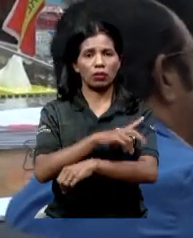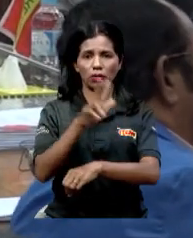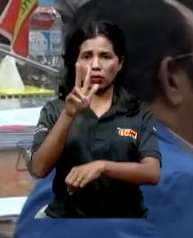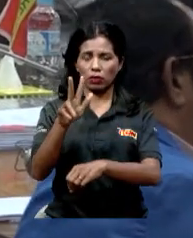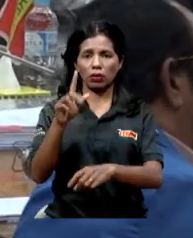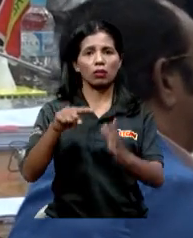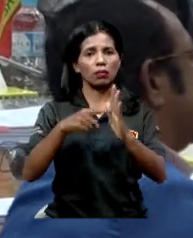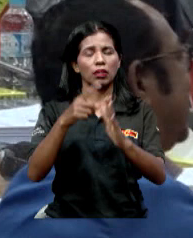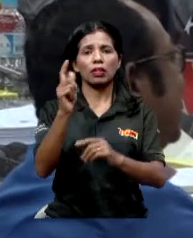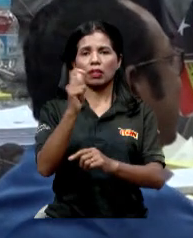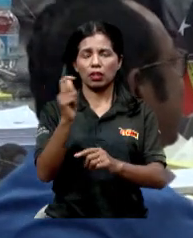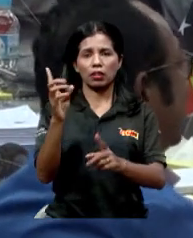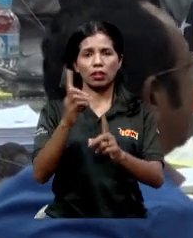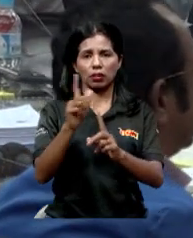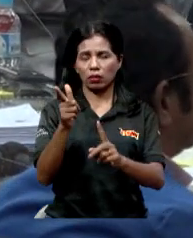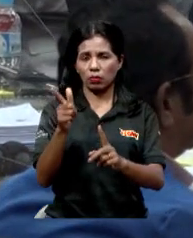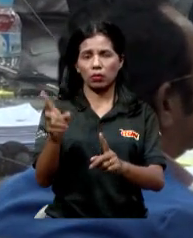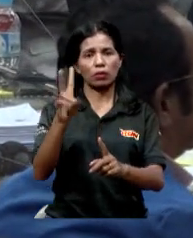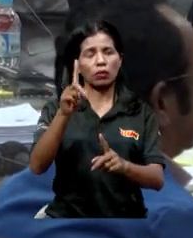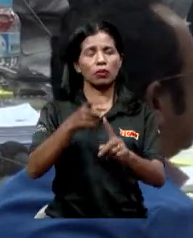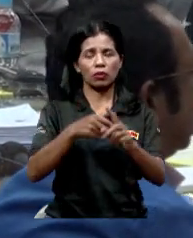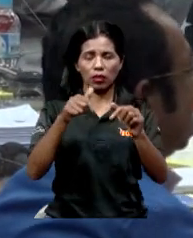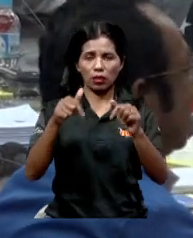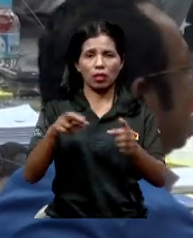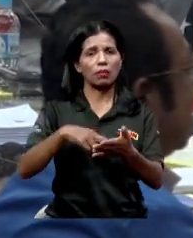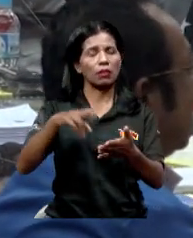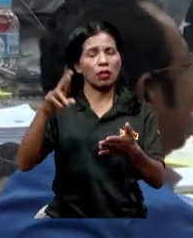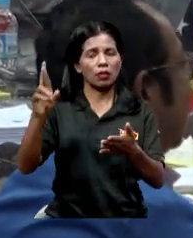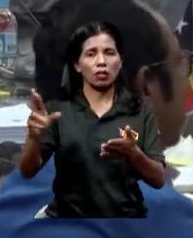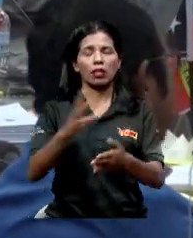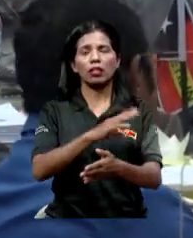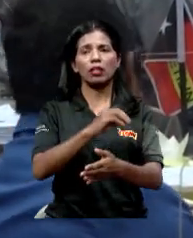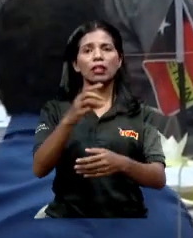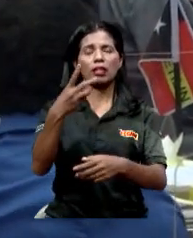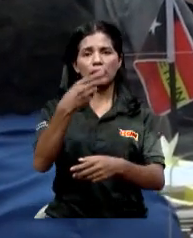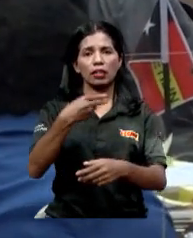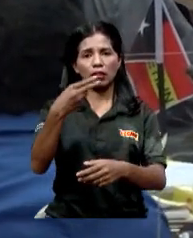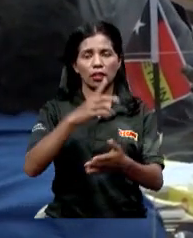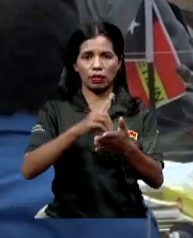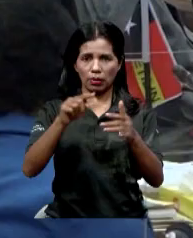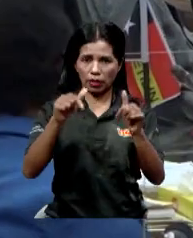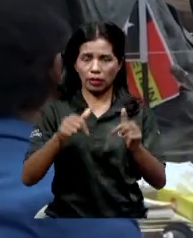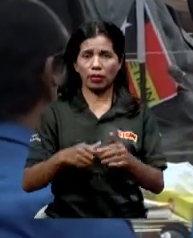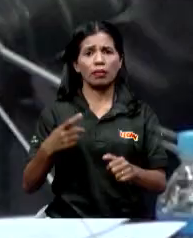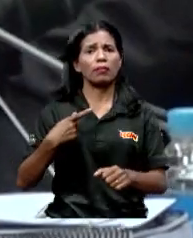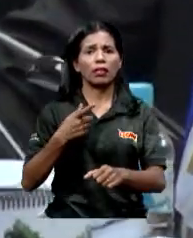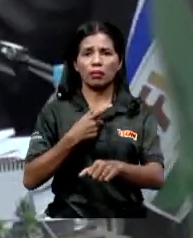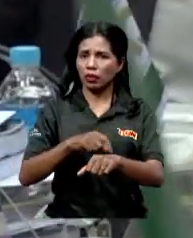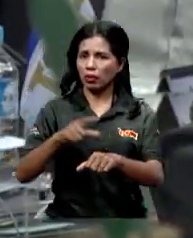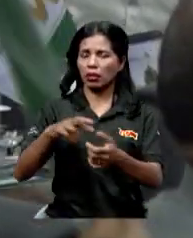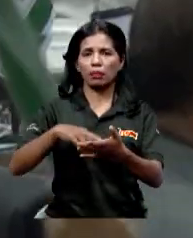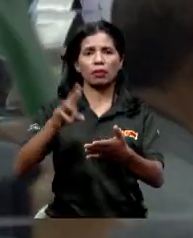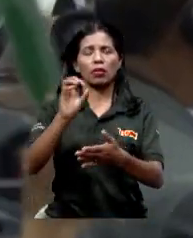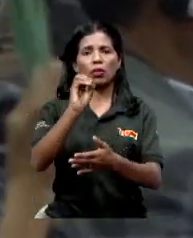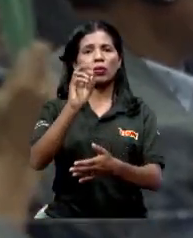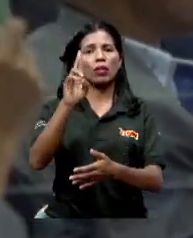si terça loron ronulu recin rua fulangne, na prova e a final global e a quinta semana ne. Parlamento Nacional aprova